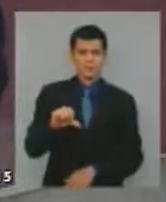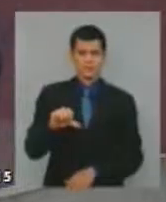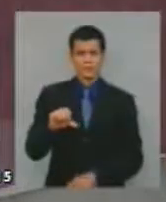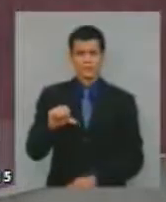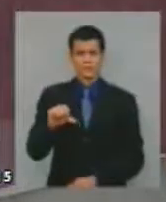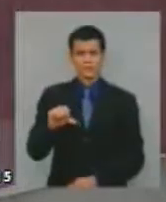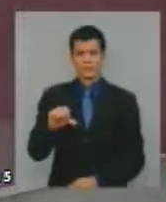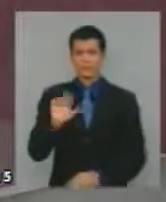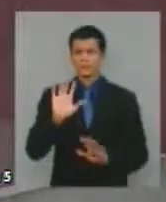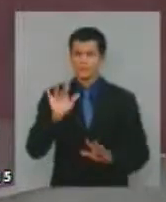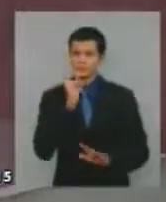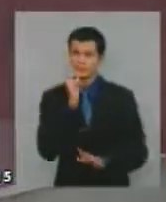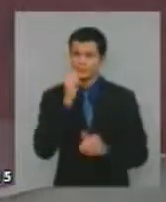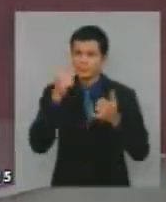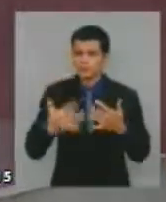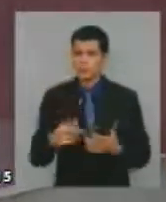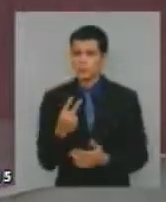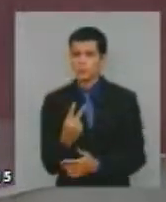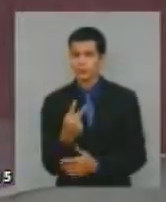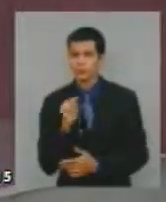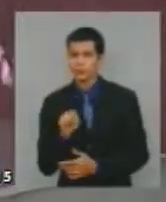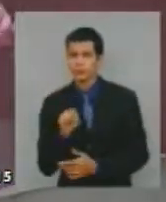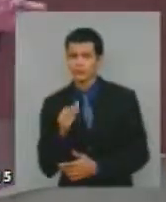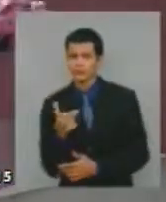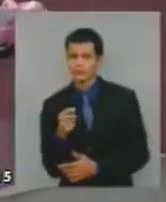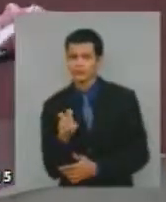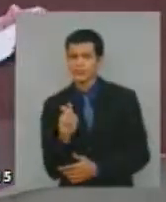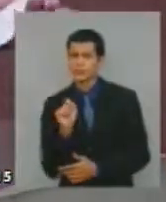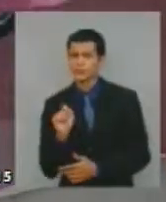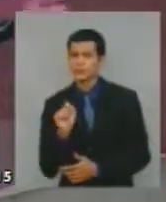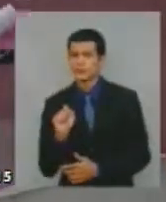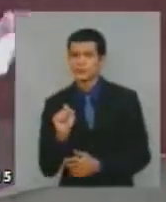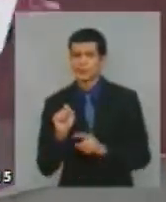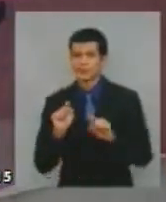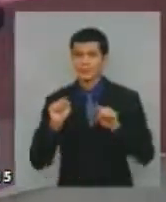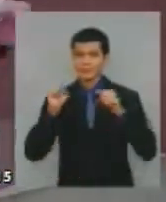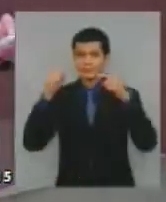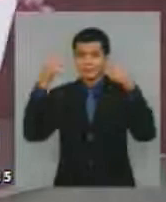Socorro. O que é 2,25 no Sudeste, no Nordeste é